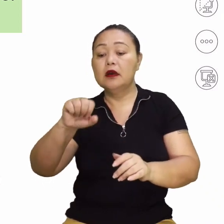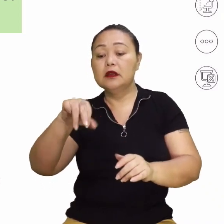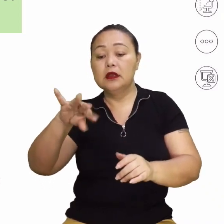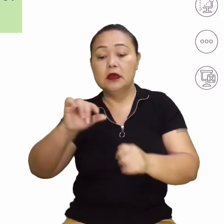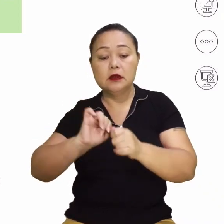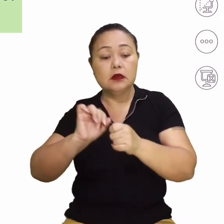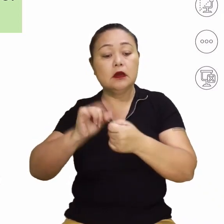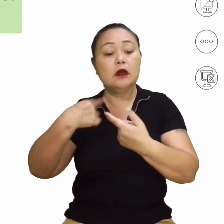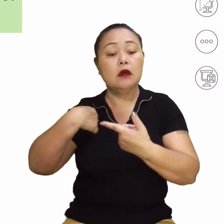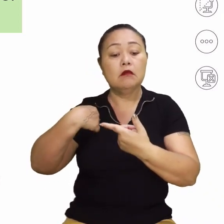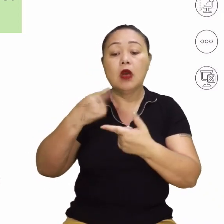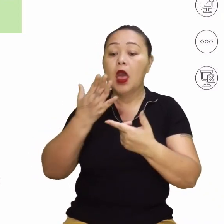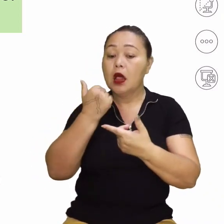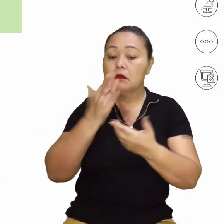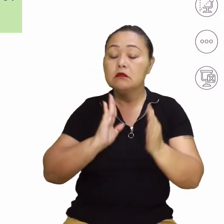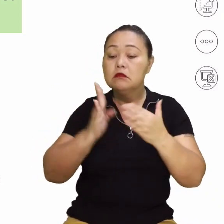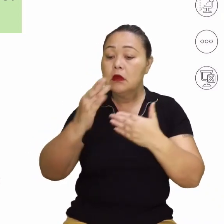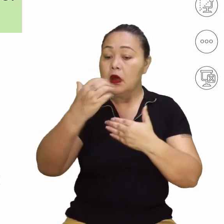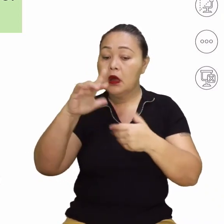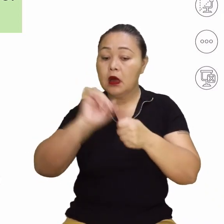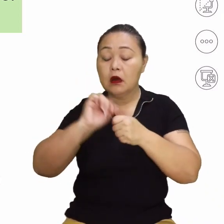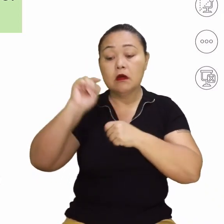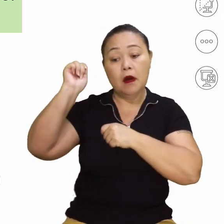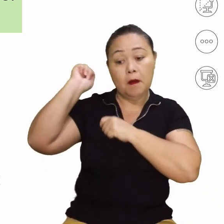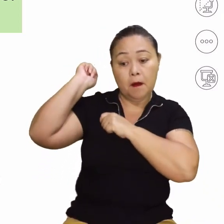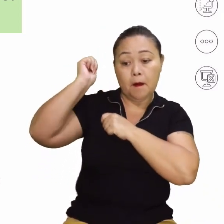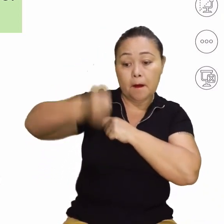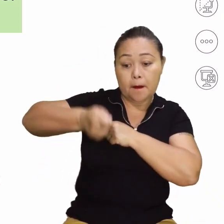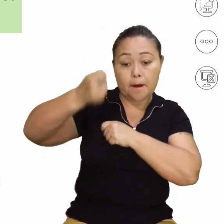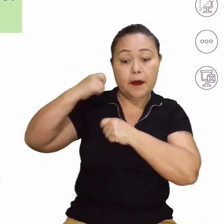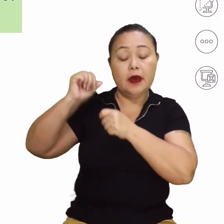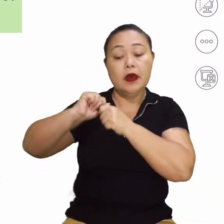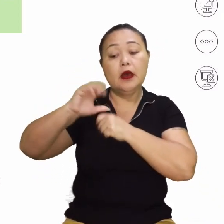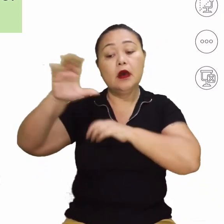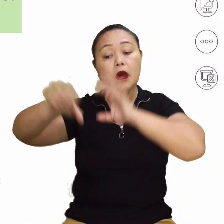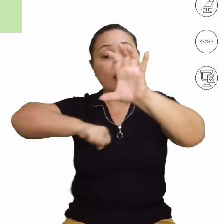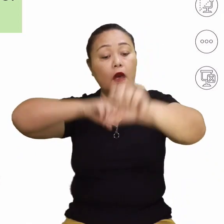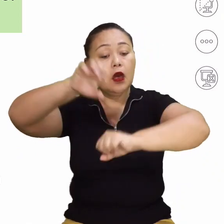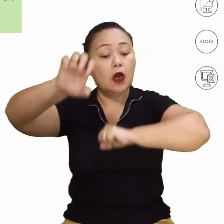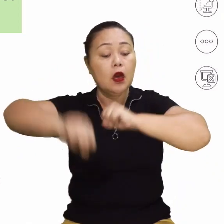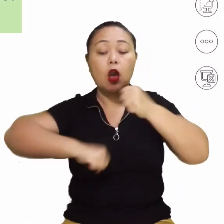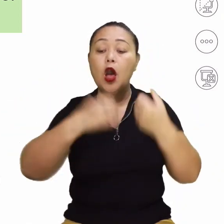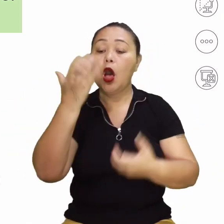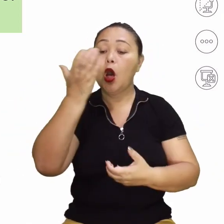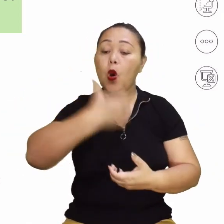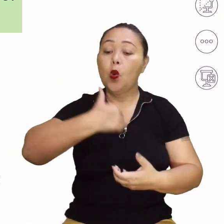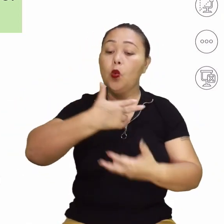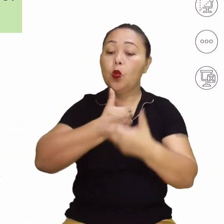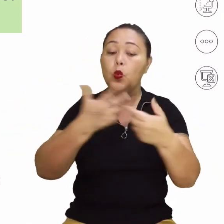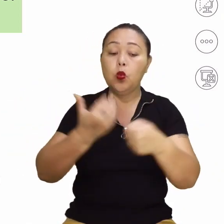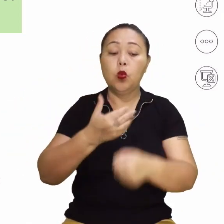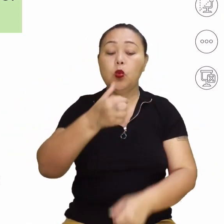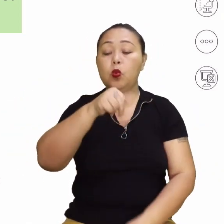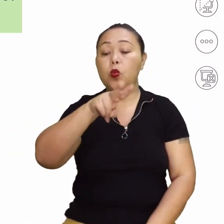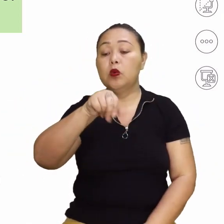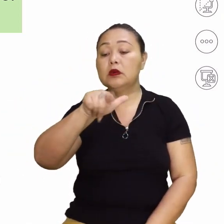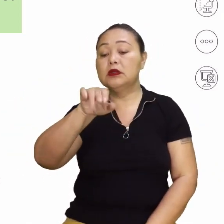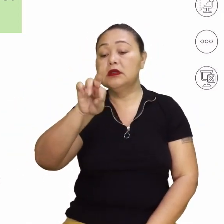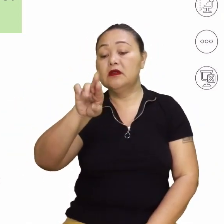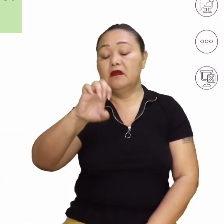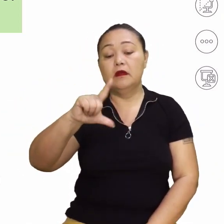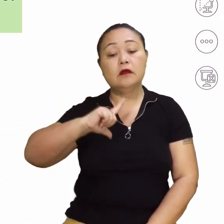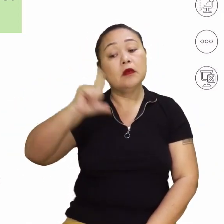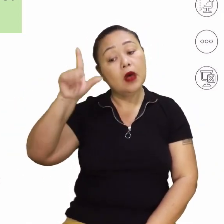frutas silvestres o professor frutas silvestres é o seu pode dar um exemplo